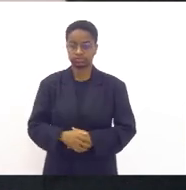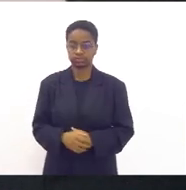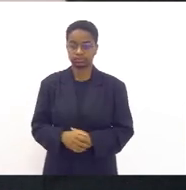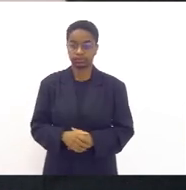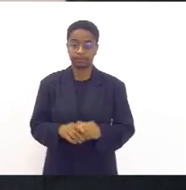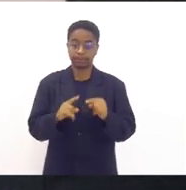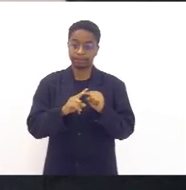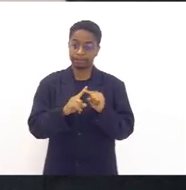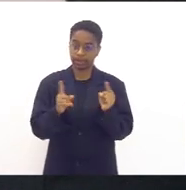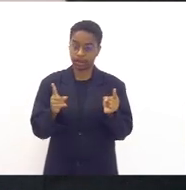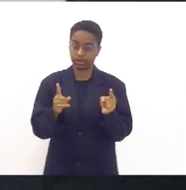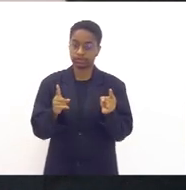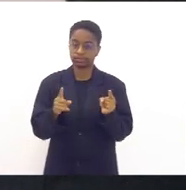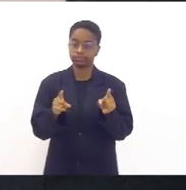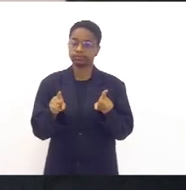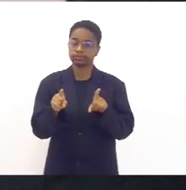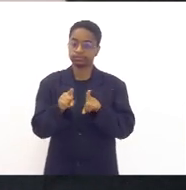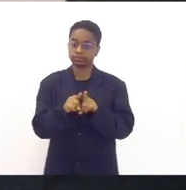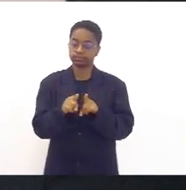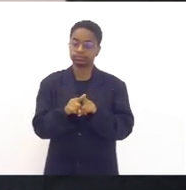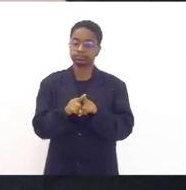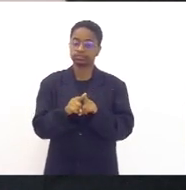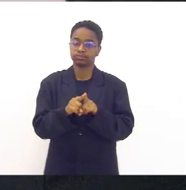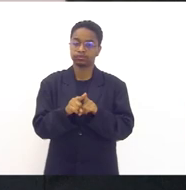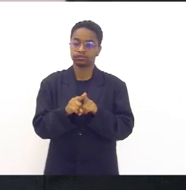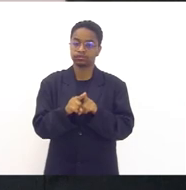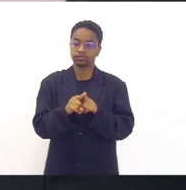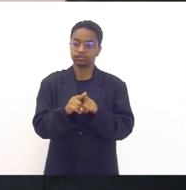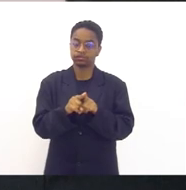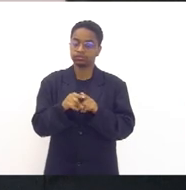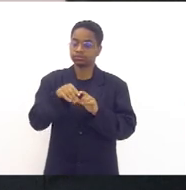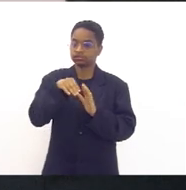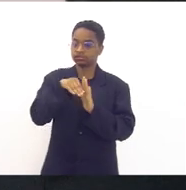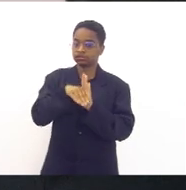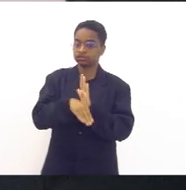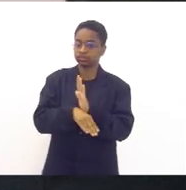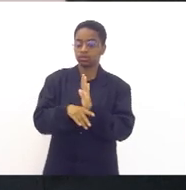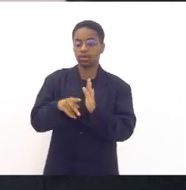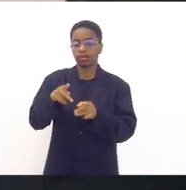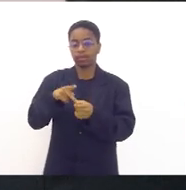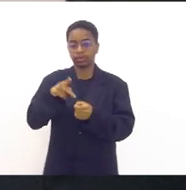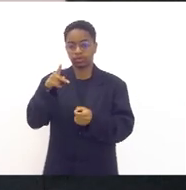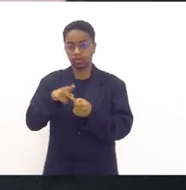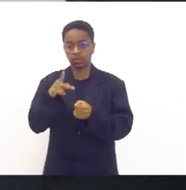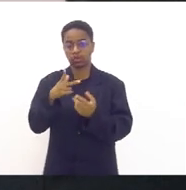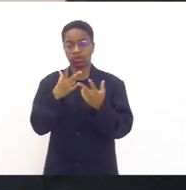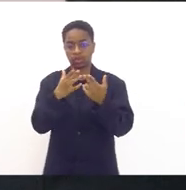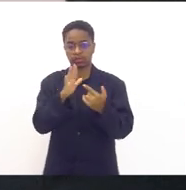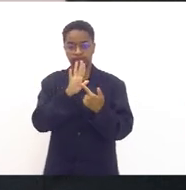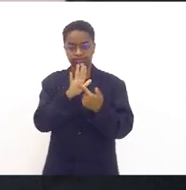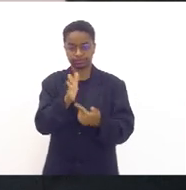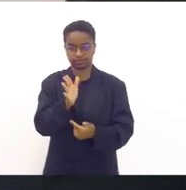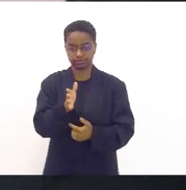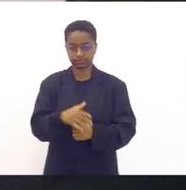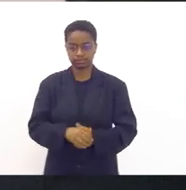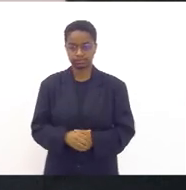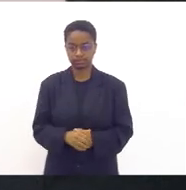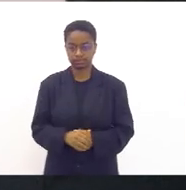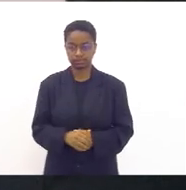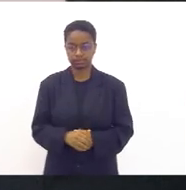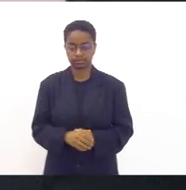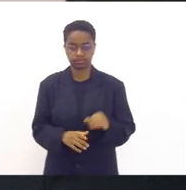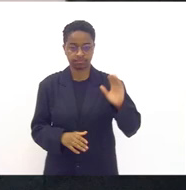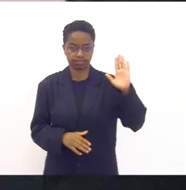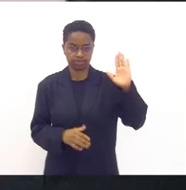mas também queda na nossa parte de participação do petróleo, como já foi bem apontado aqui. Presidente,